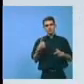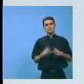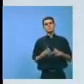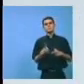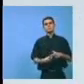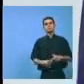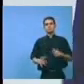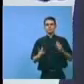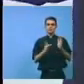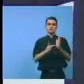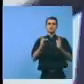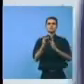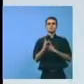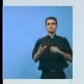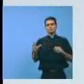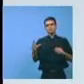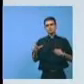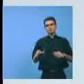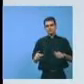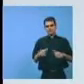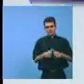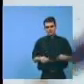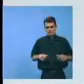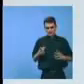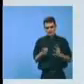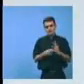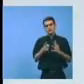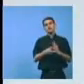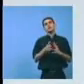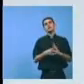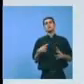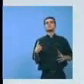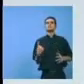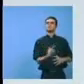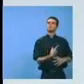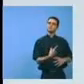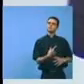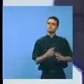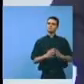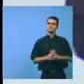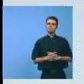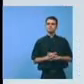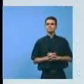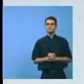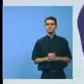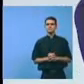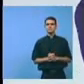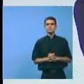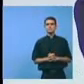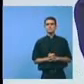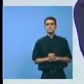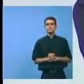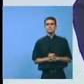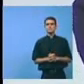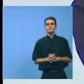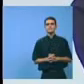para defendê-los dos inimigos e ele não pode ver essas coisas. Olha o que é cura interior. Cura interior é eu andar sempre